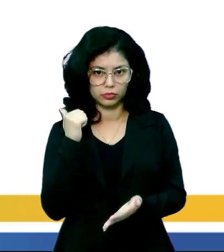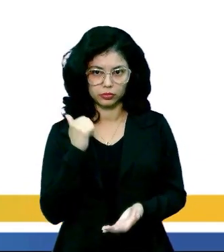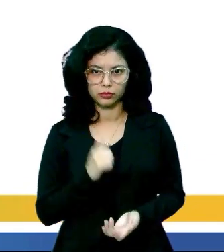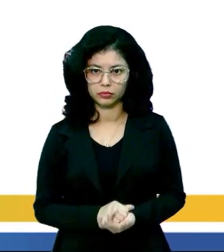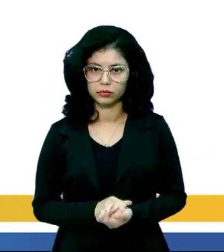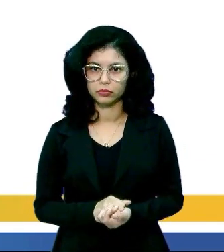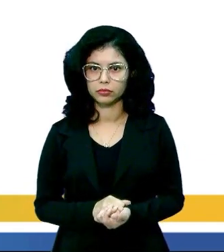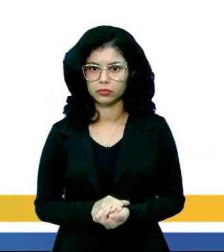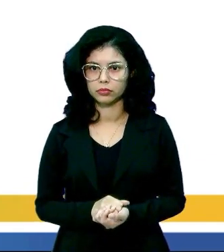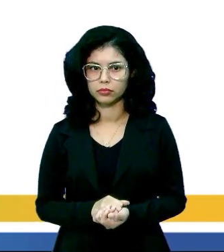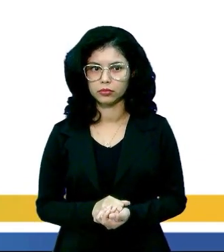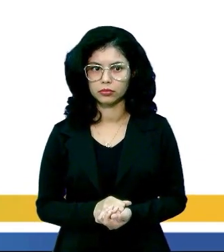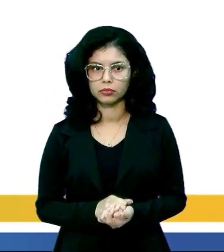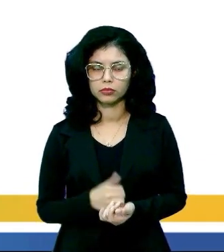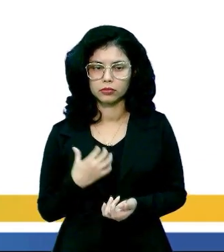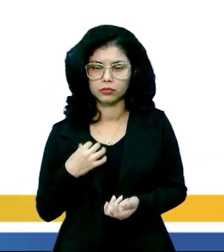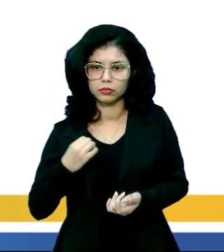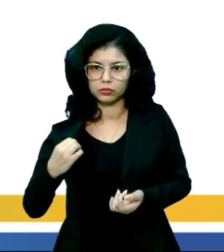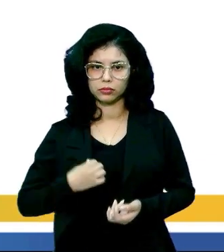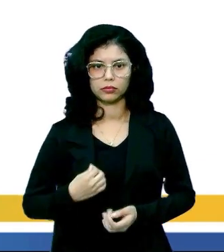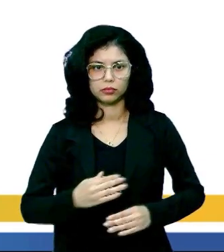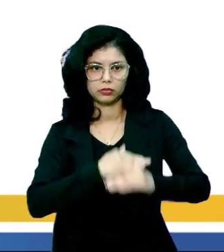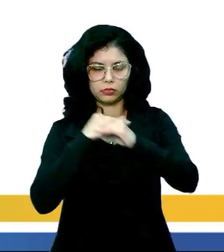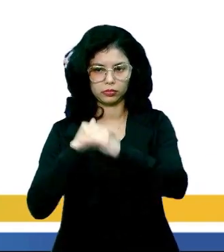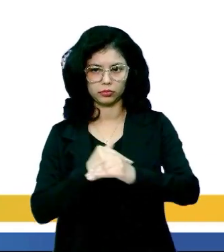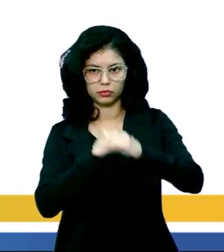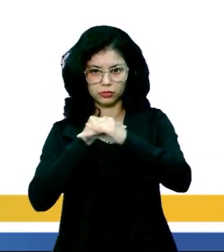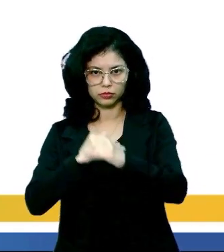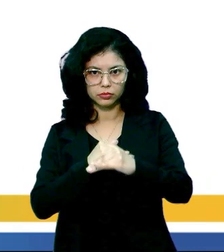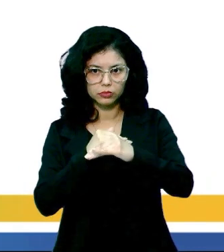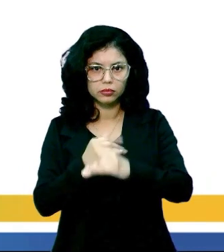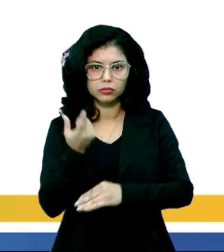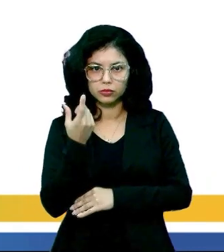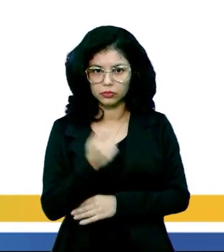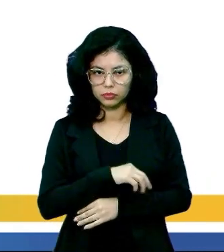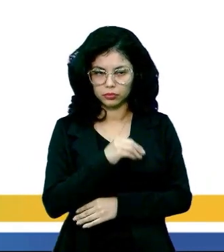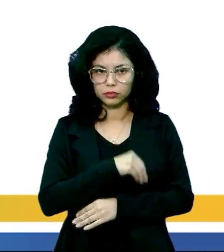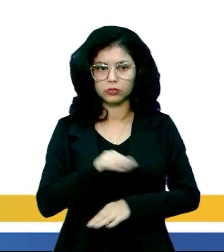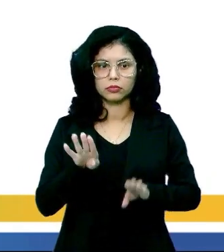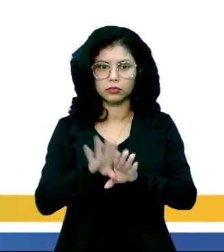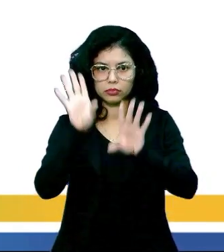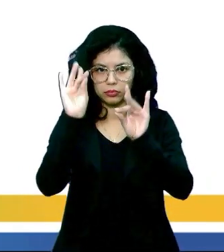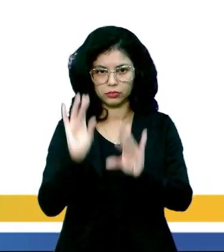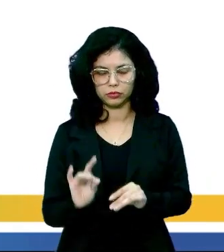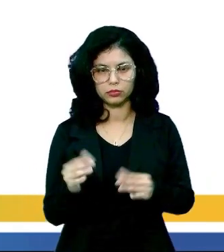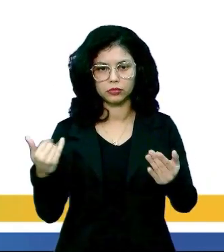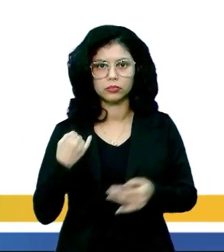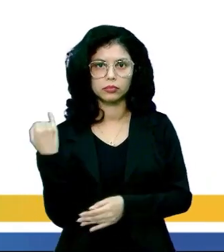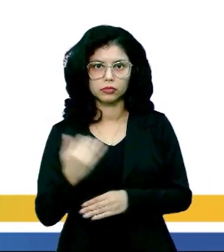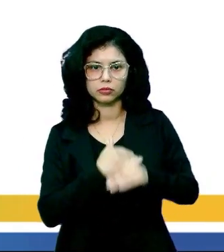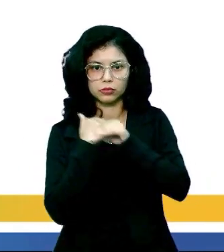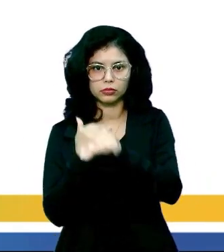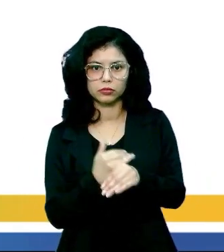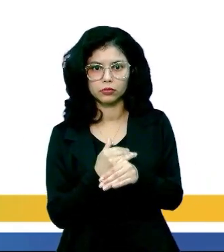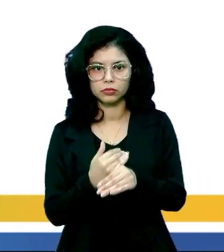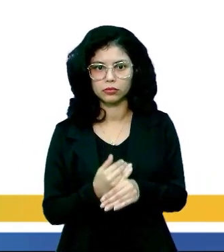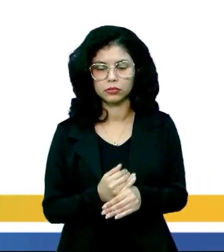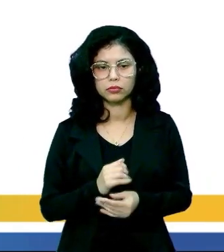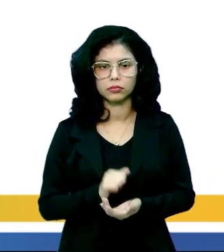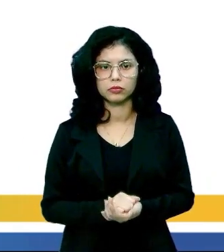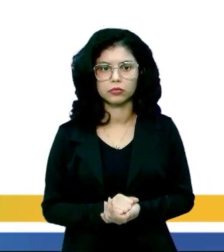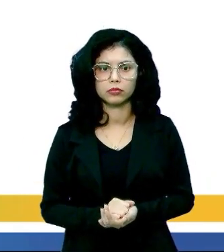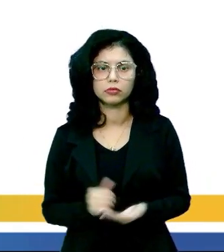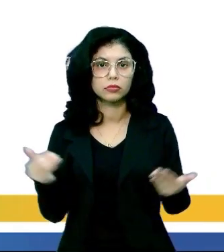Paulo deverá contratar, supondo que o rendimento dele será igual aos